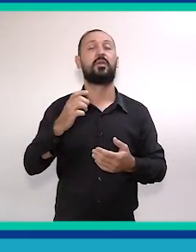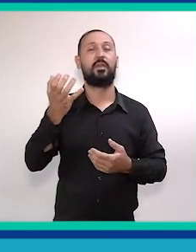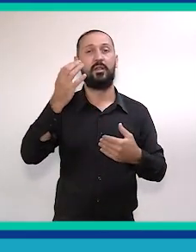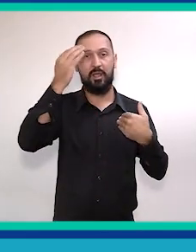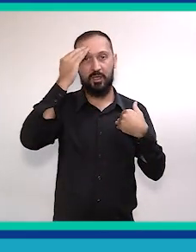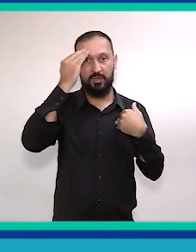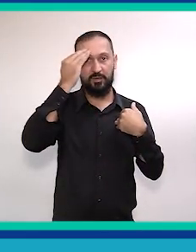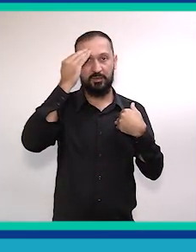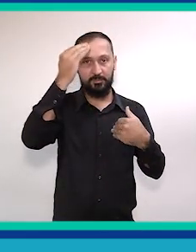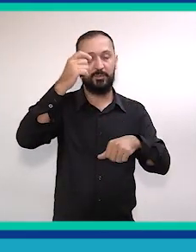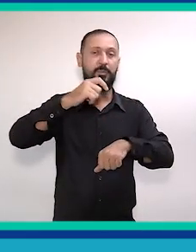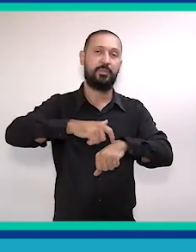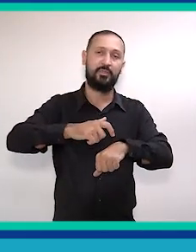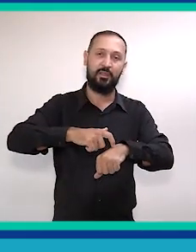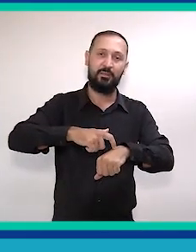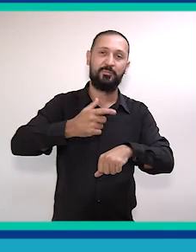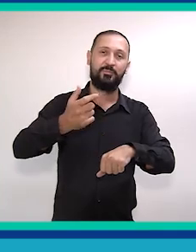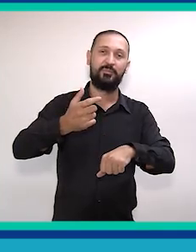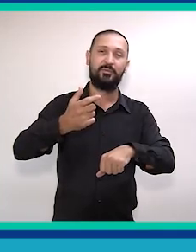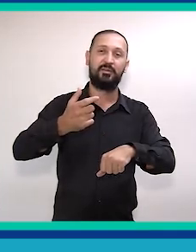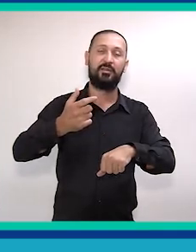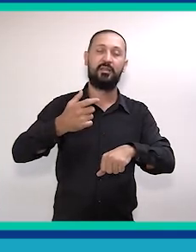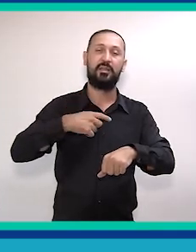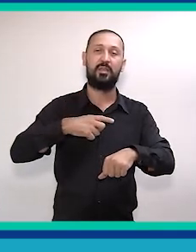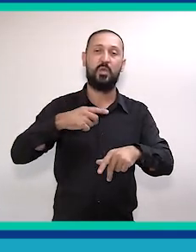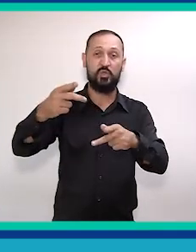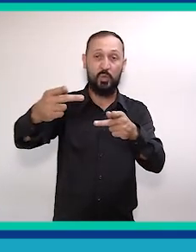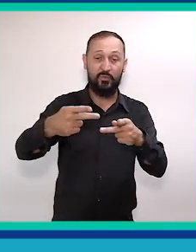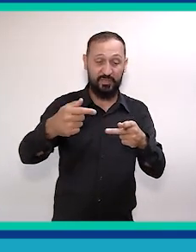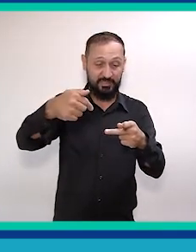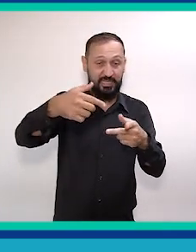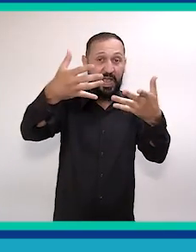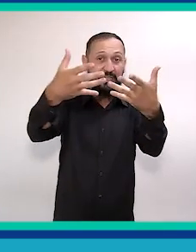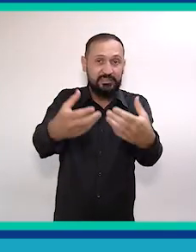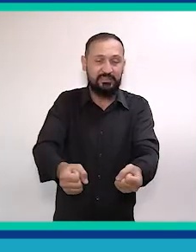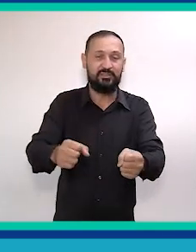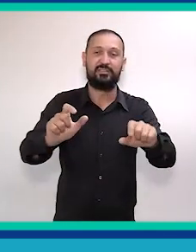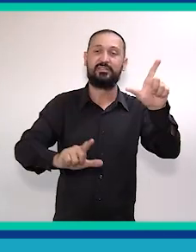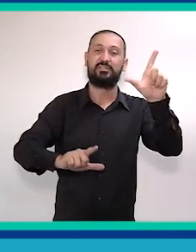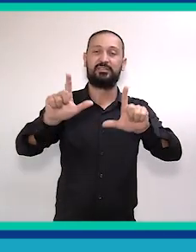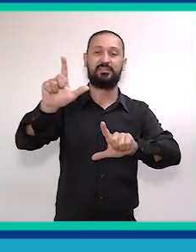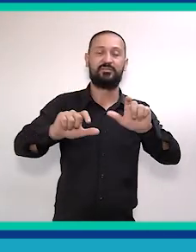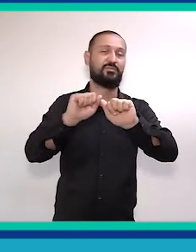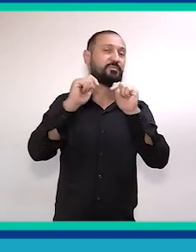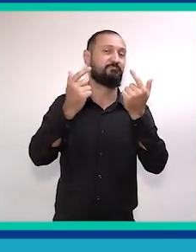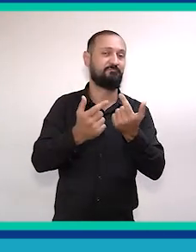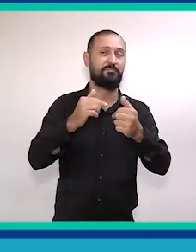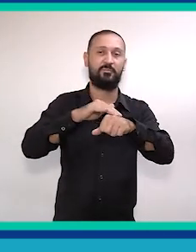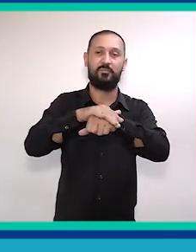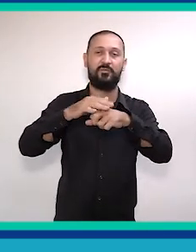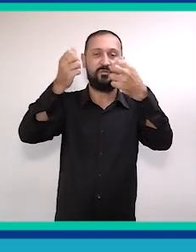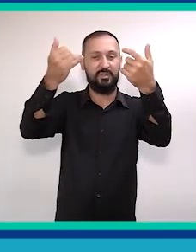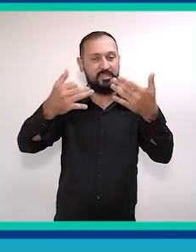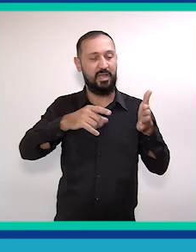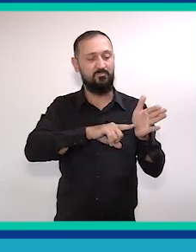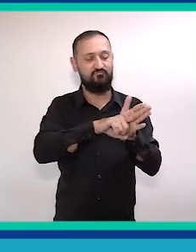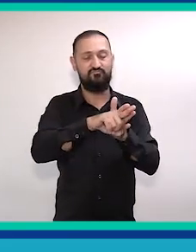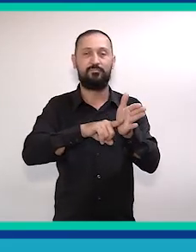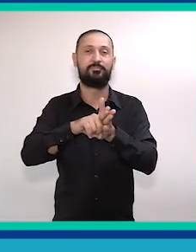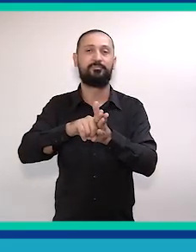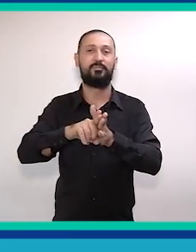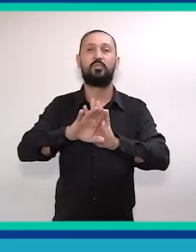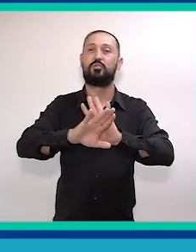Então, agora eu só queria mesmo agradecer pelo seu tempo, por ter aceitado o convite aqui da TV Assembleia para poder falar sobre